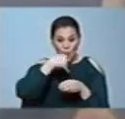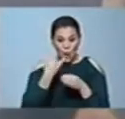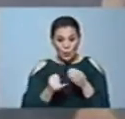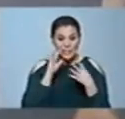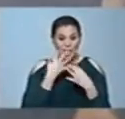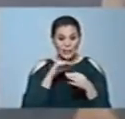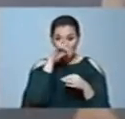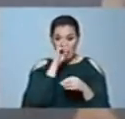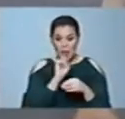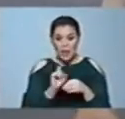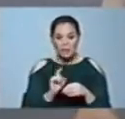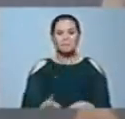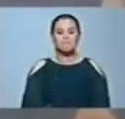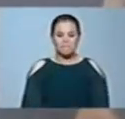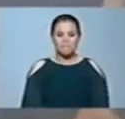naturais